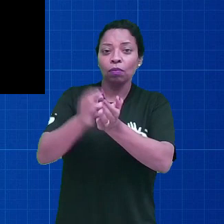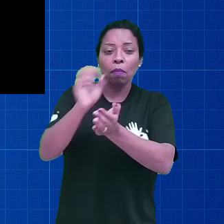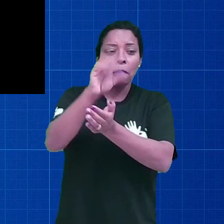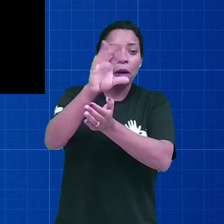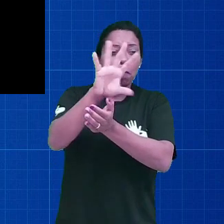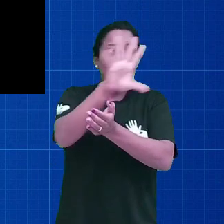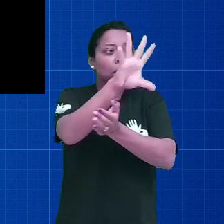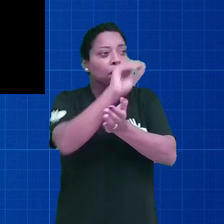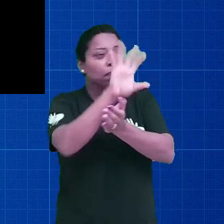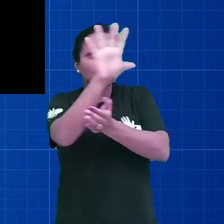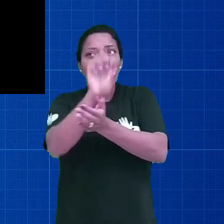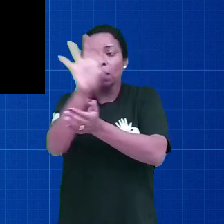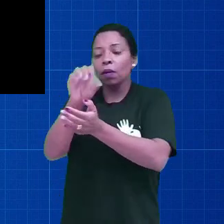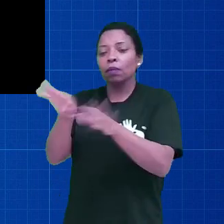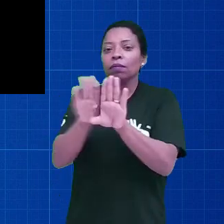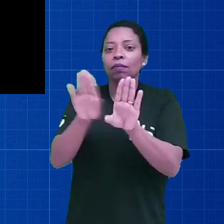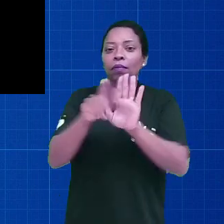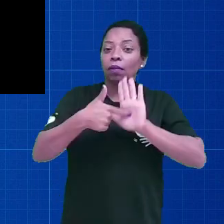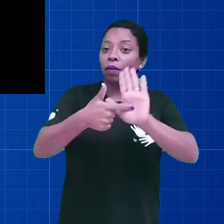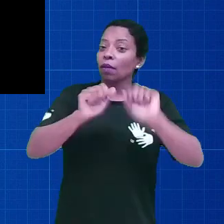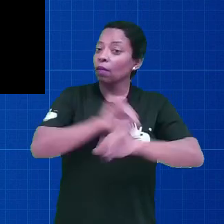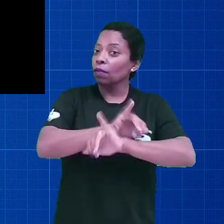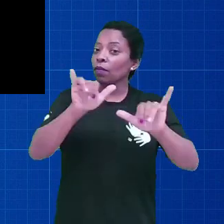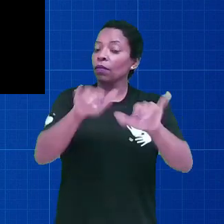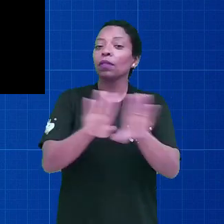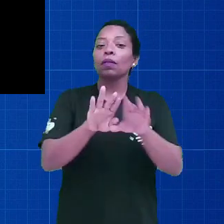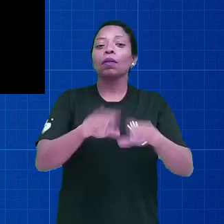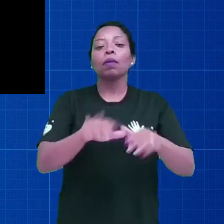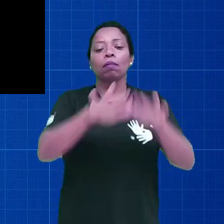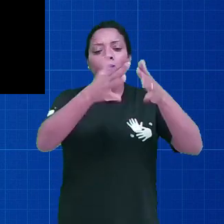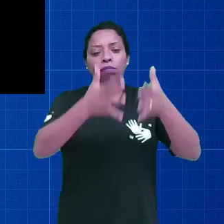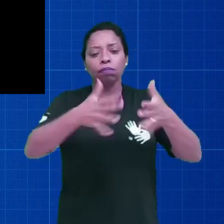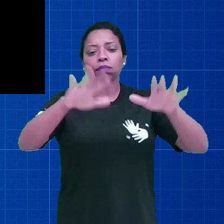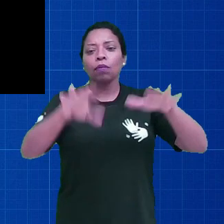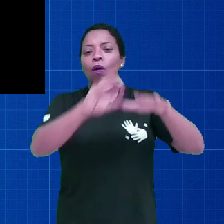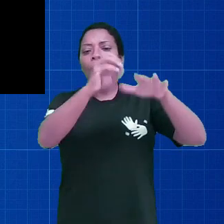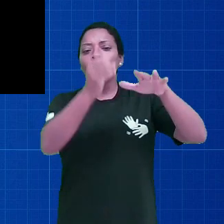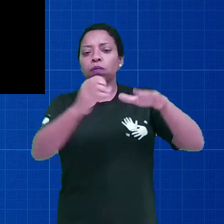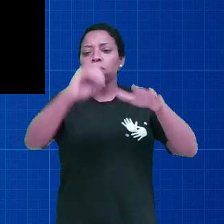pelos aviões, você tem boias, né? Tem boias que elas são